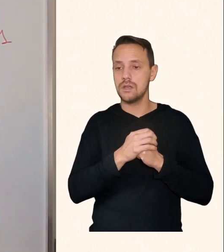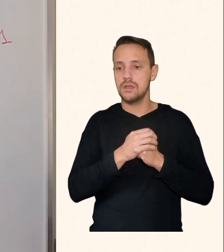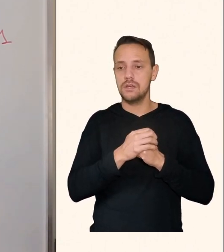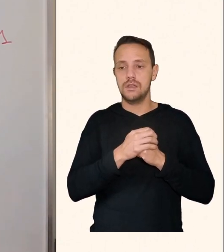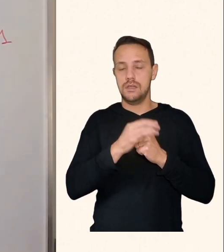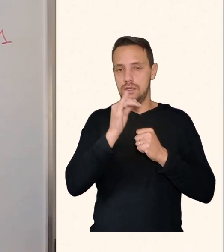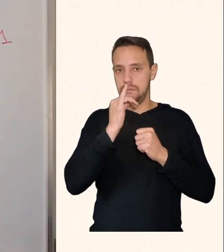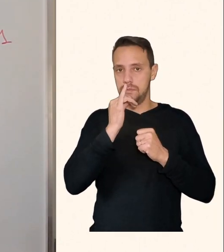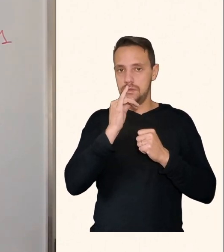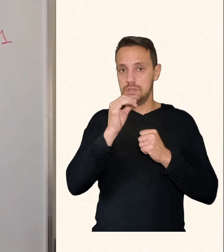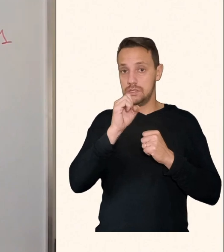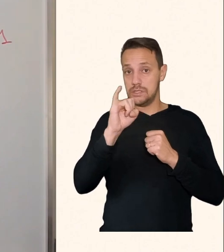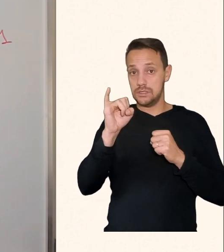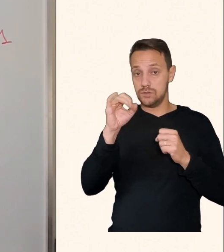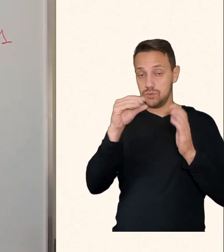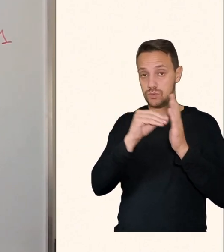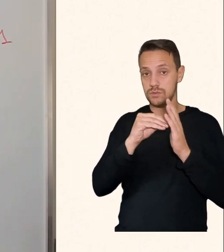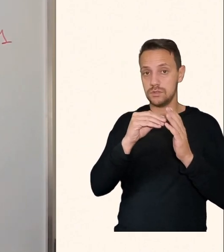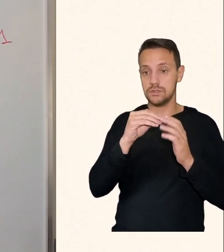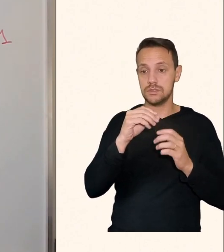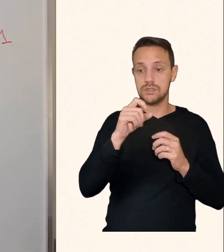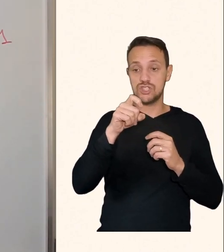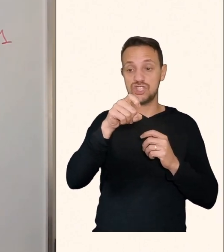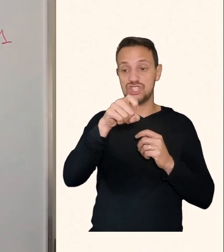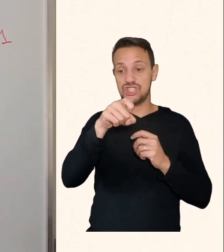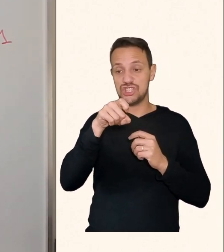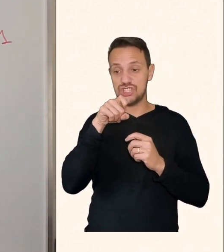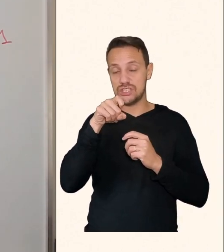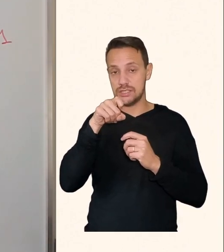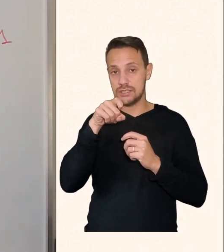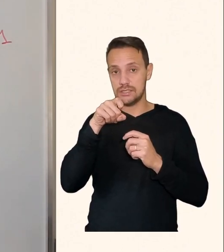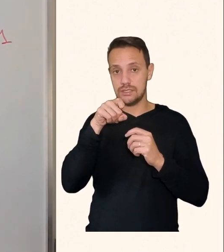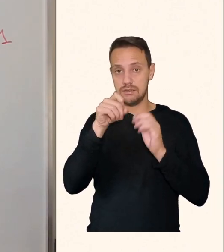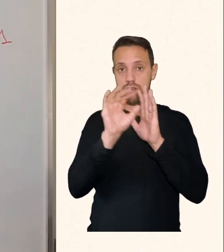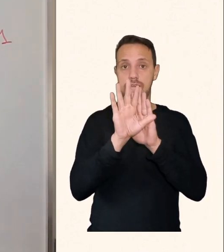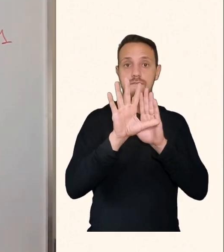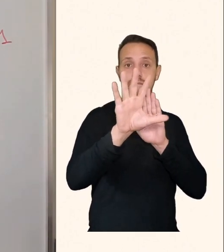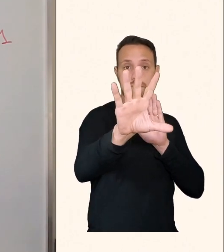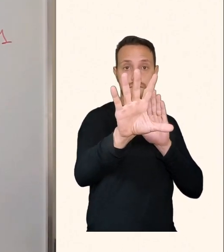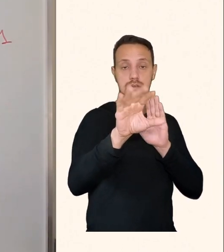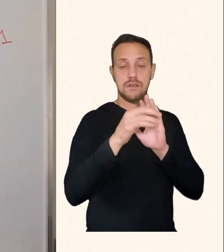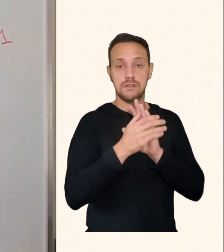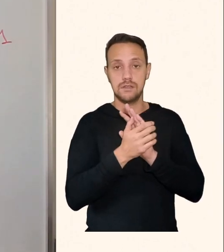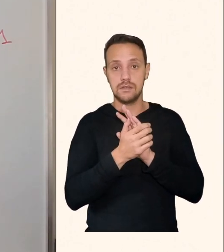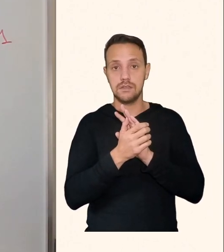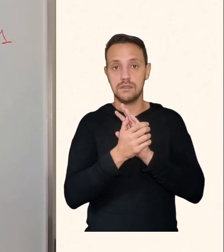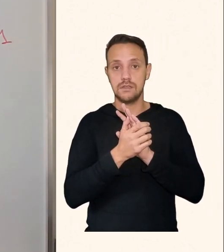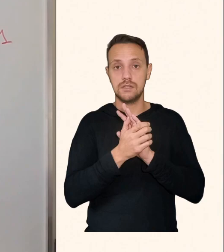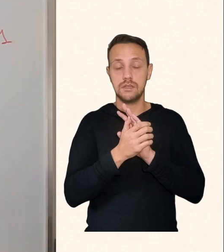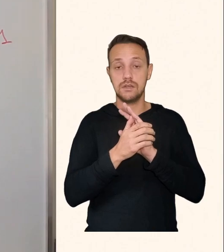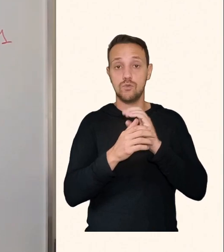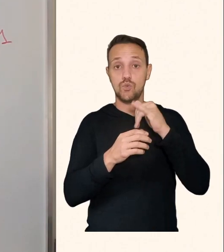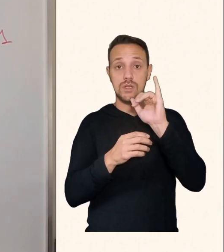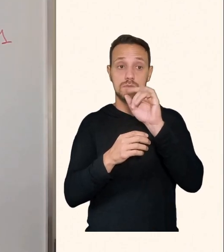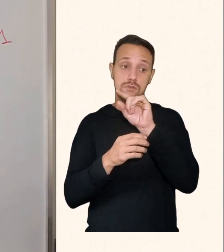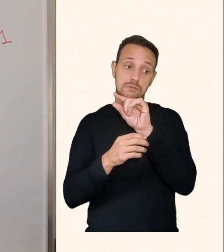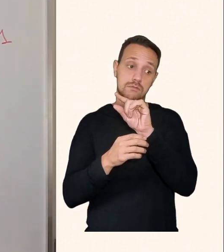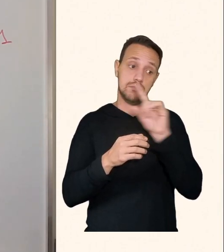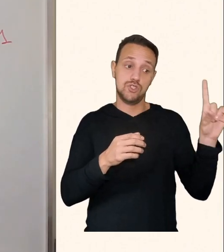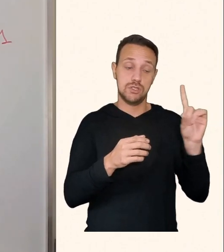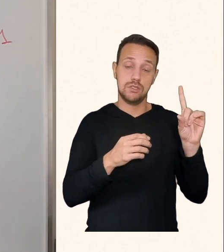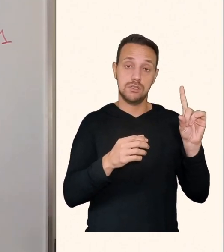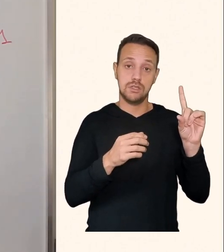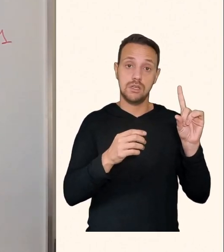página, o Y indo aqui para a direita e o Z subindo. Dá